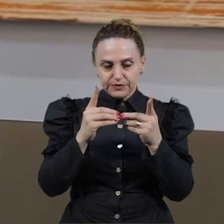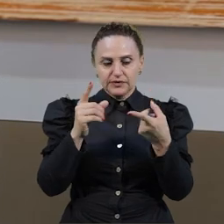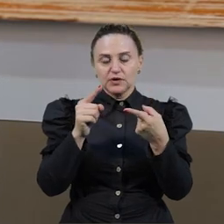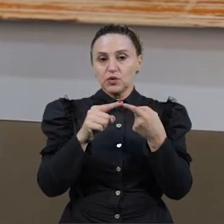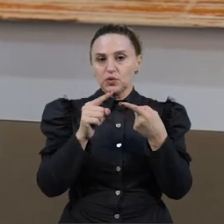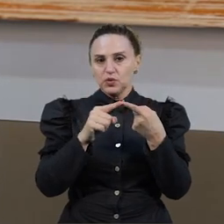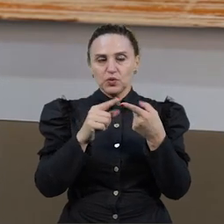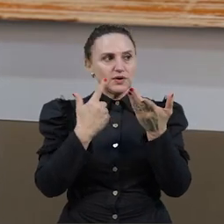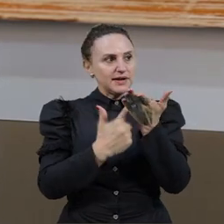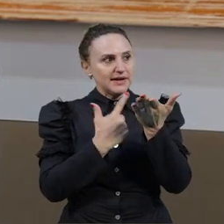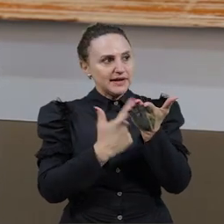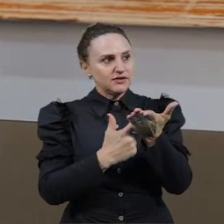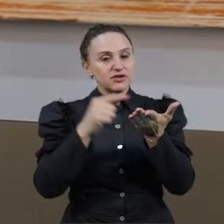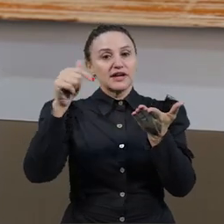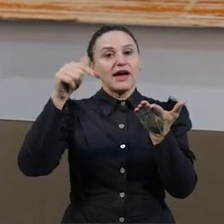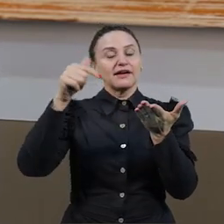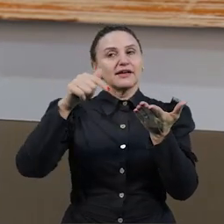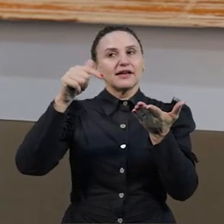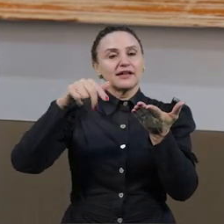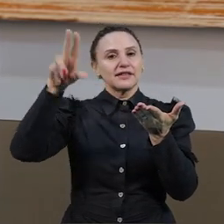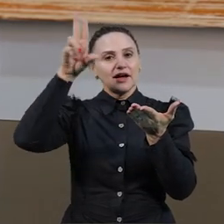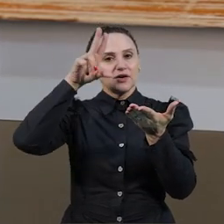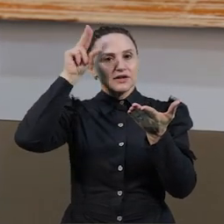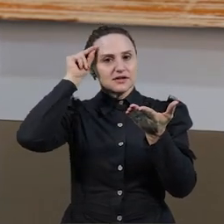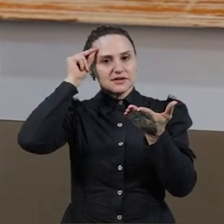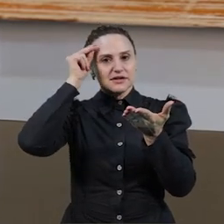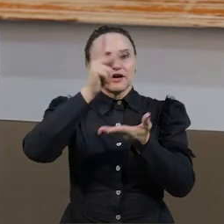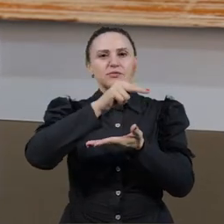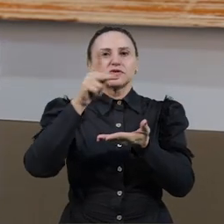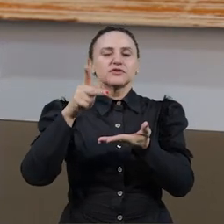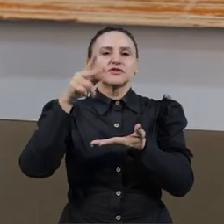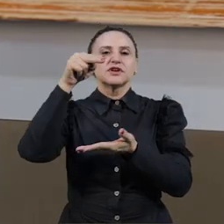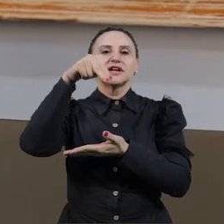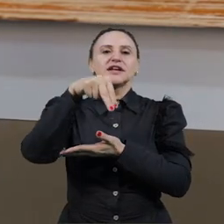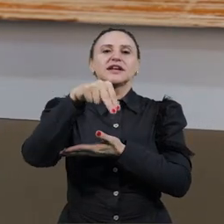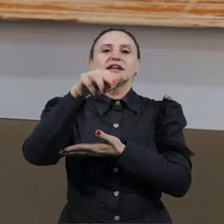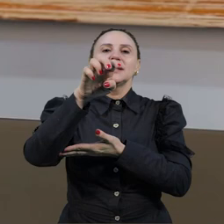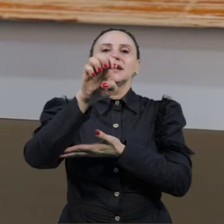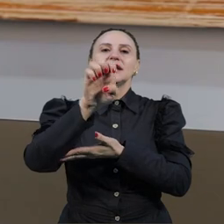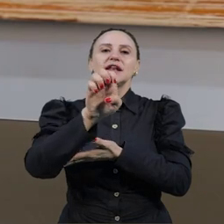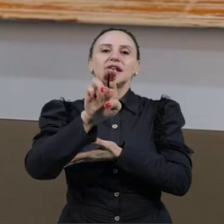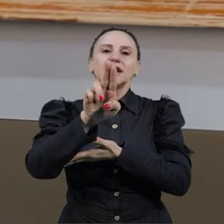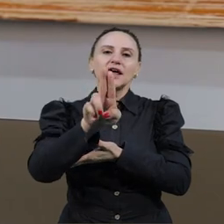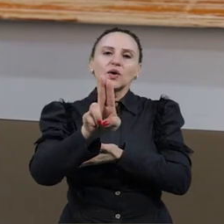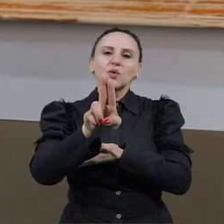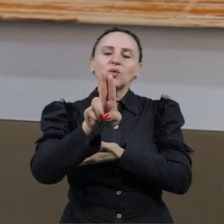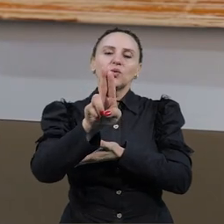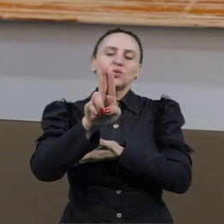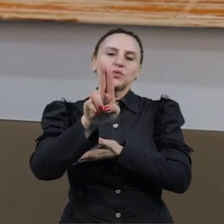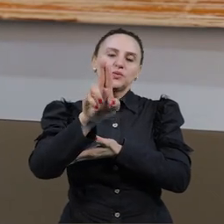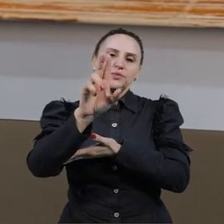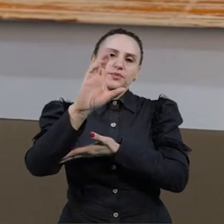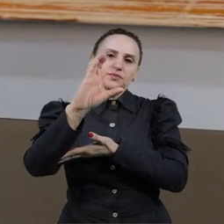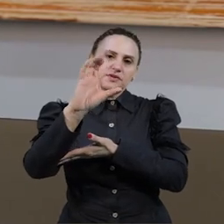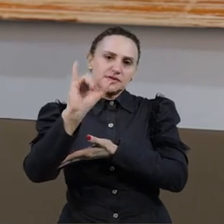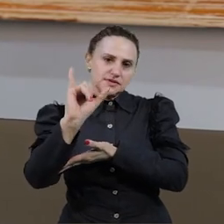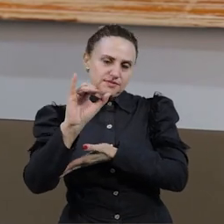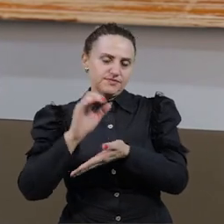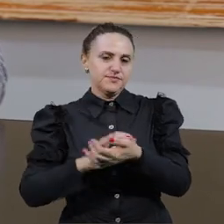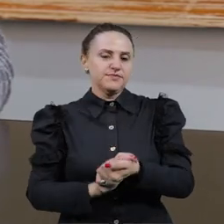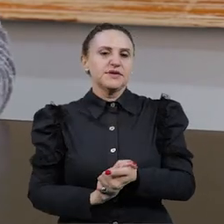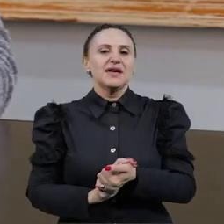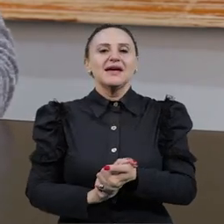é aqui também né que é da Unicentro da professora neucipa Biz que trabalha de forma Ampla né e